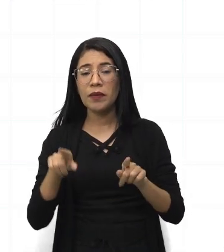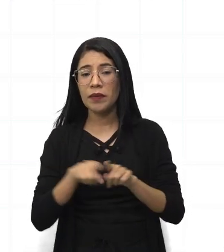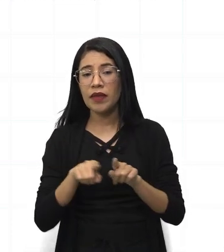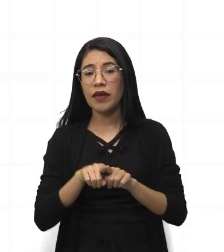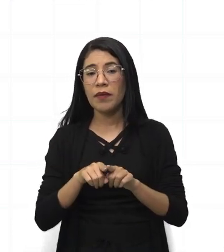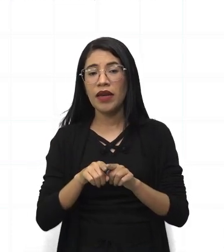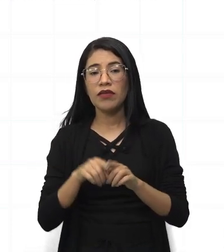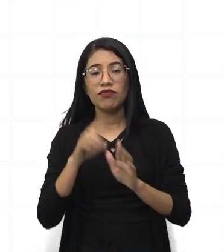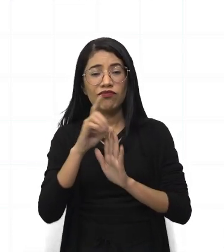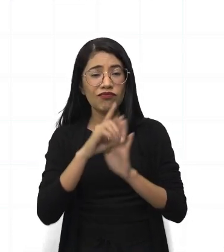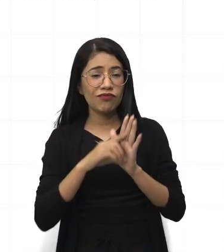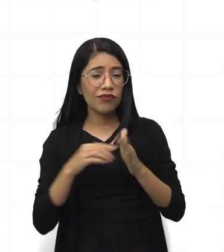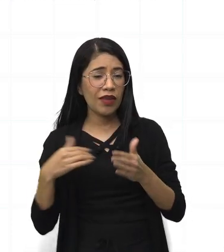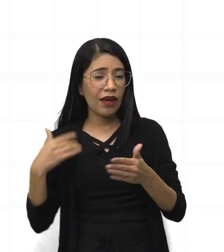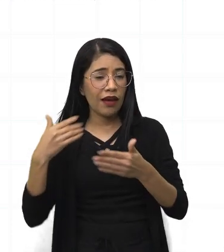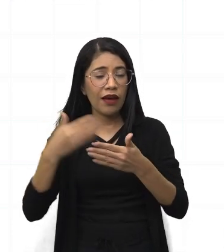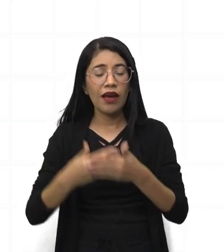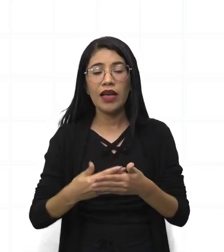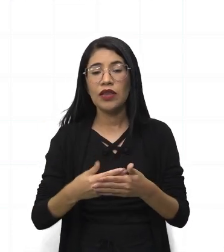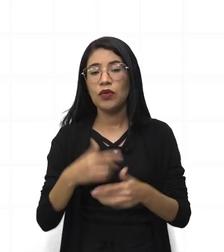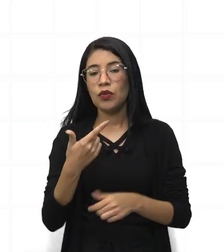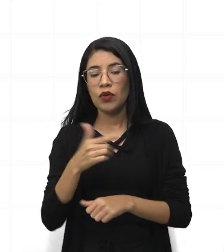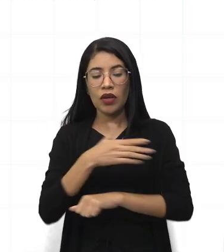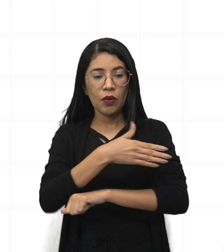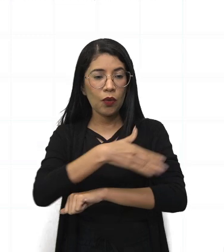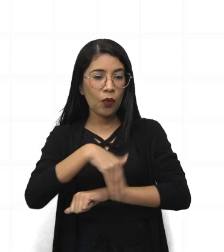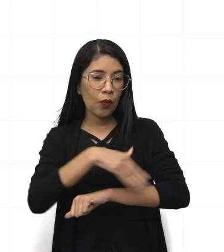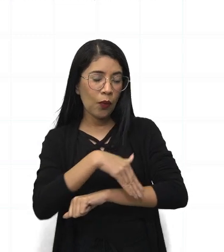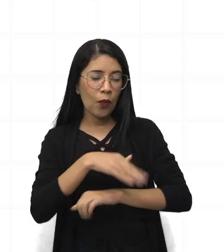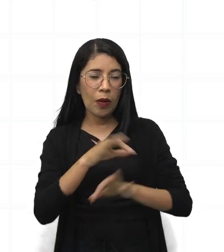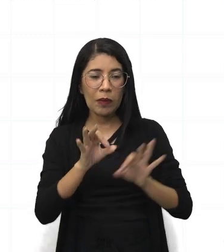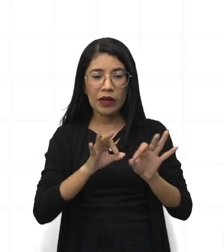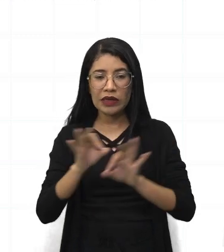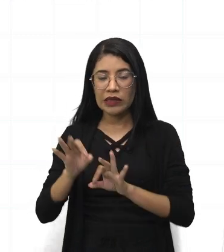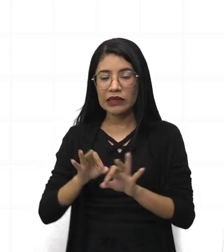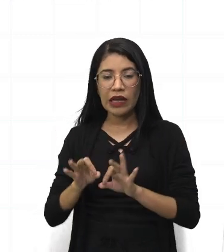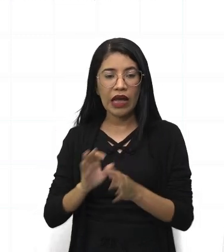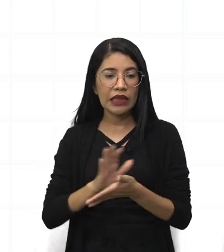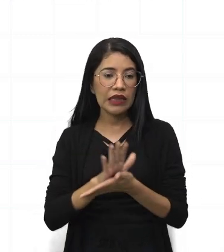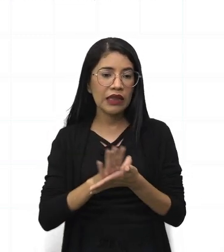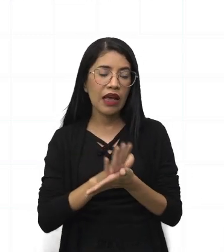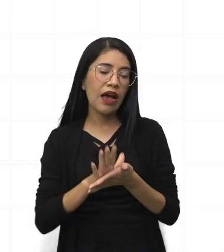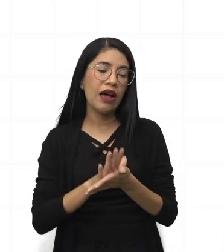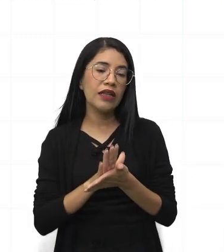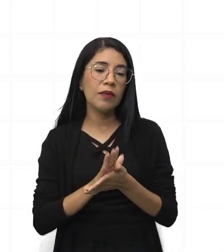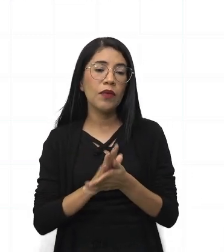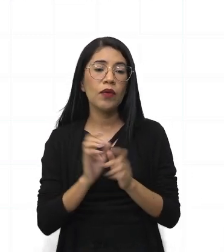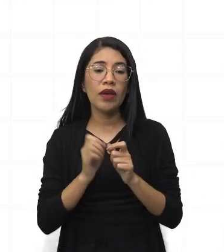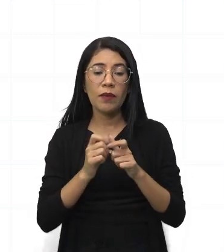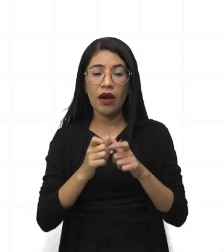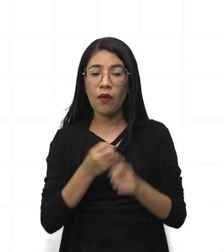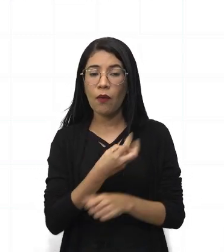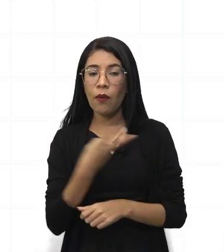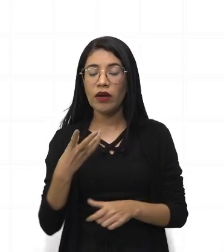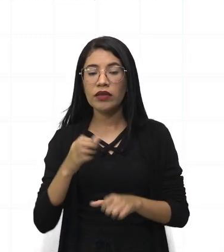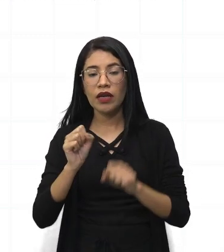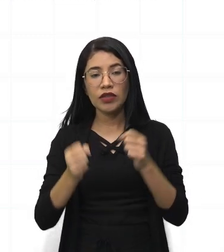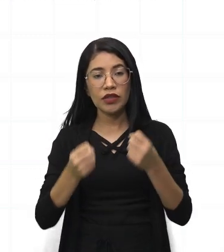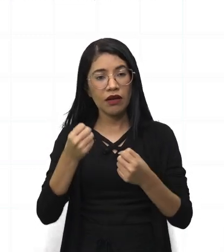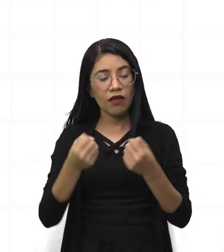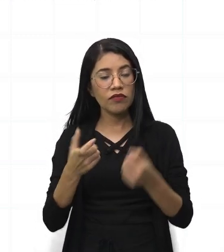desordenadamente nas últimas décadas, sem ruas e bairros planejados para a grande demanda de carros.